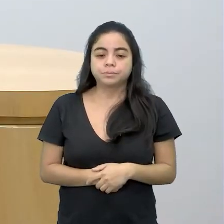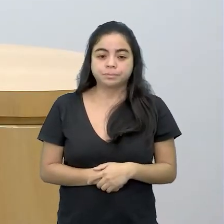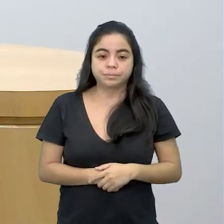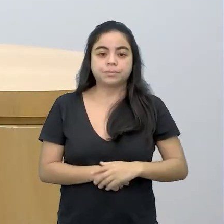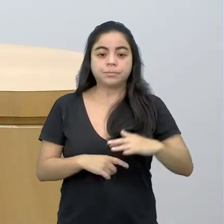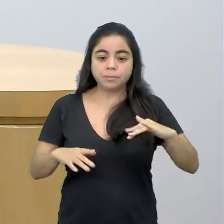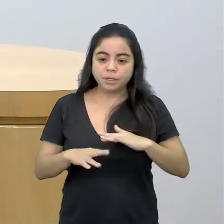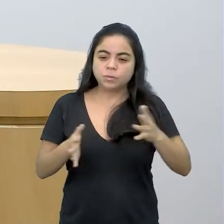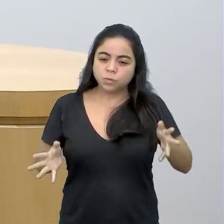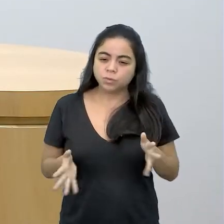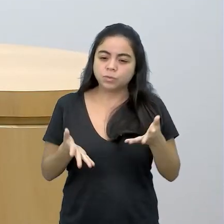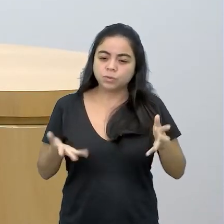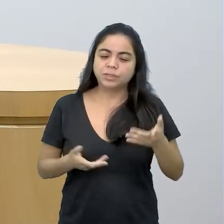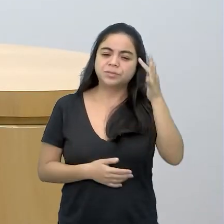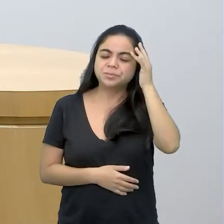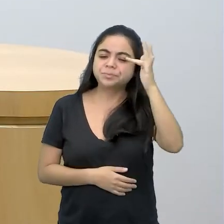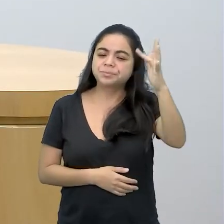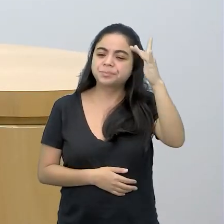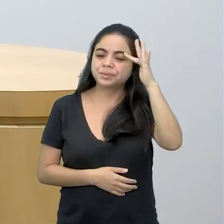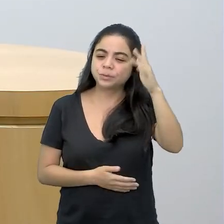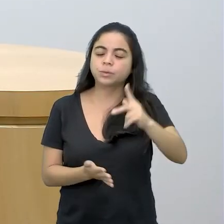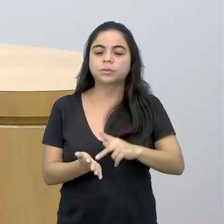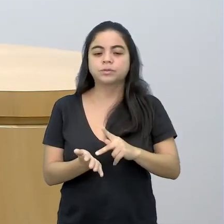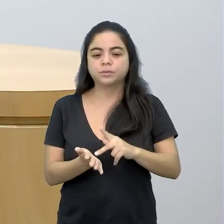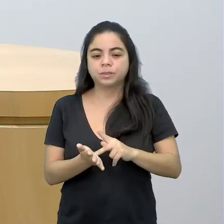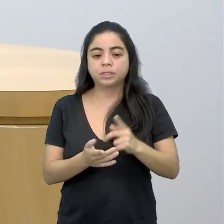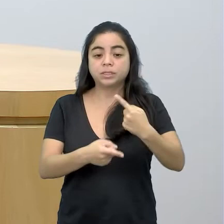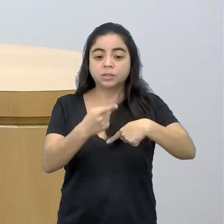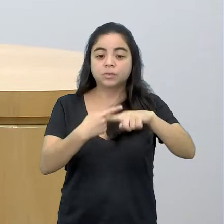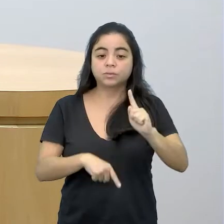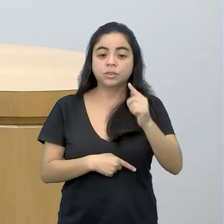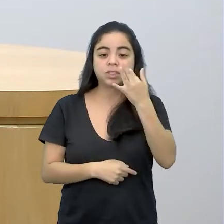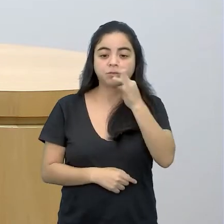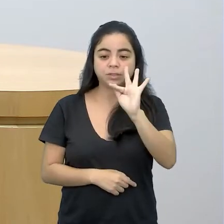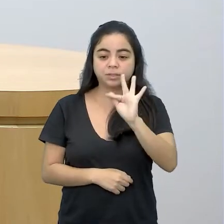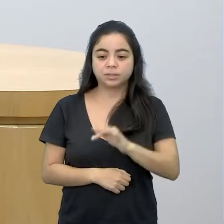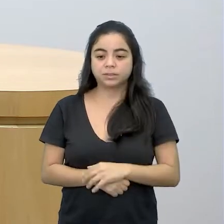e inspirou muito a Revolução Francesa.